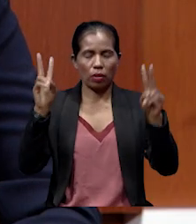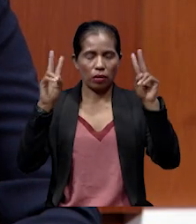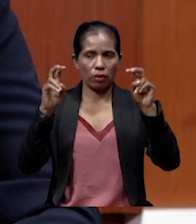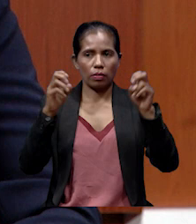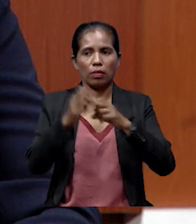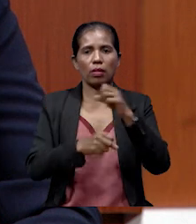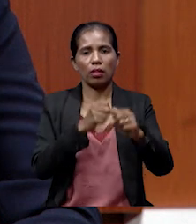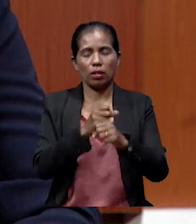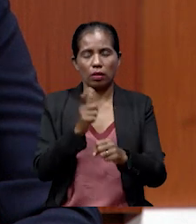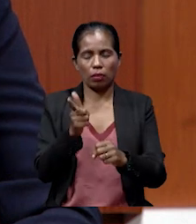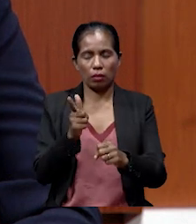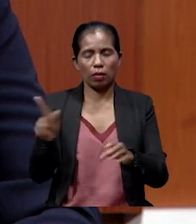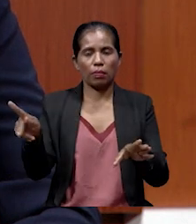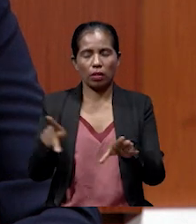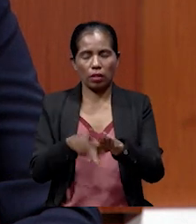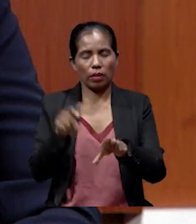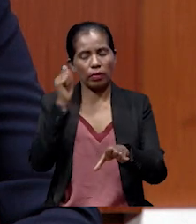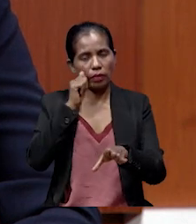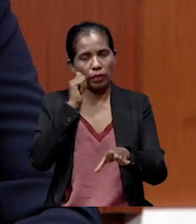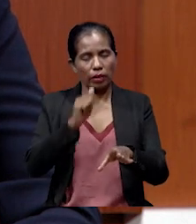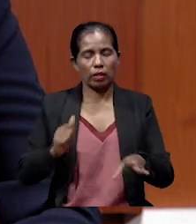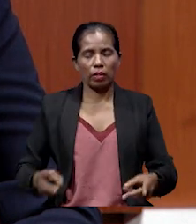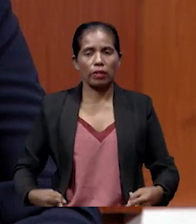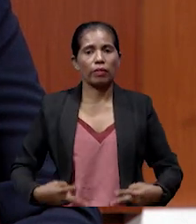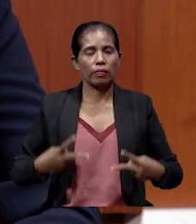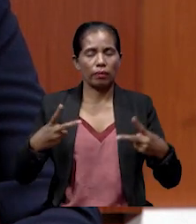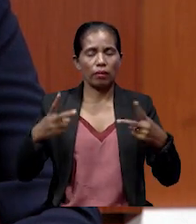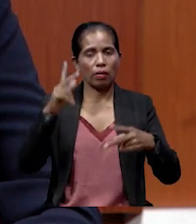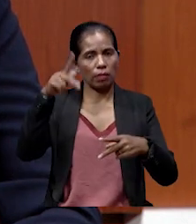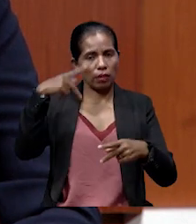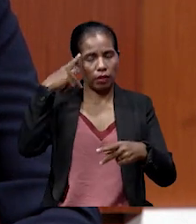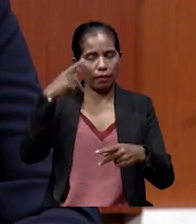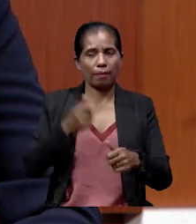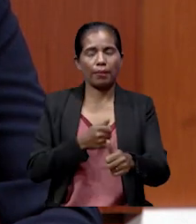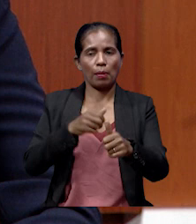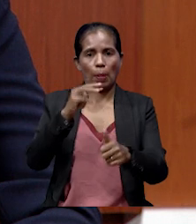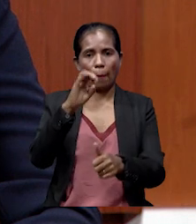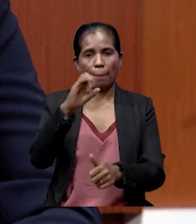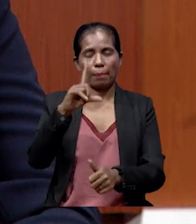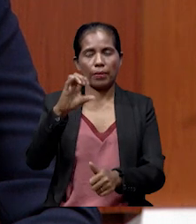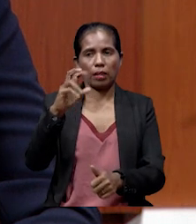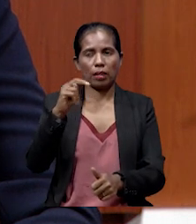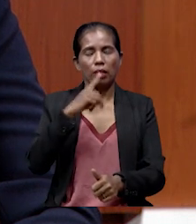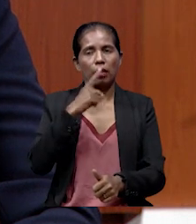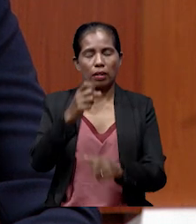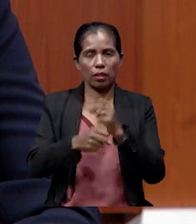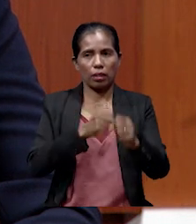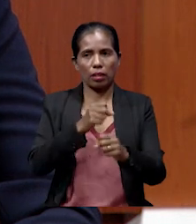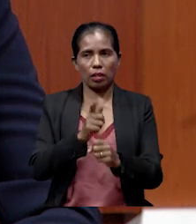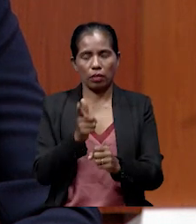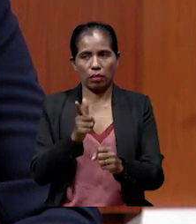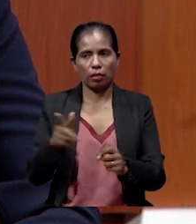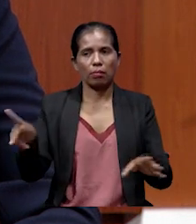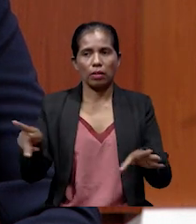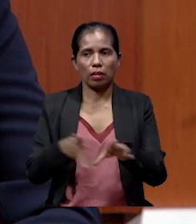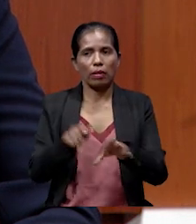tinham granulo participação Feto e a vida política. Tuir Milena Pires durante tinang oruanulu nelarang